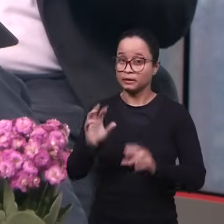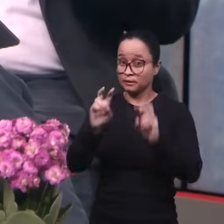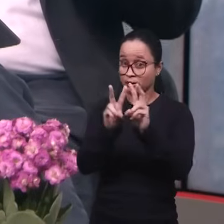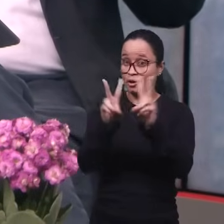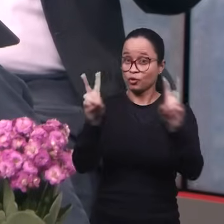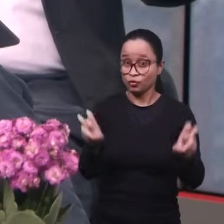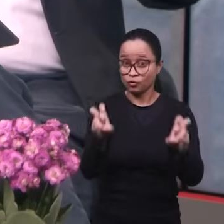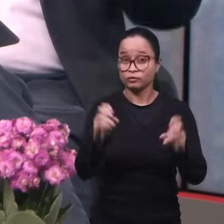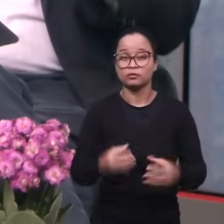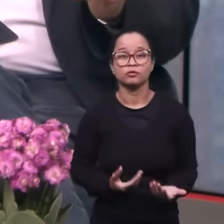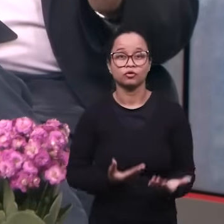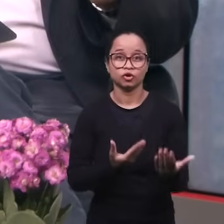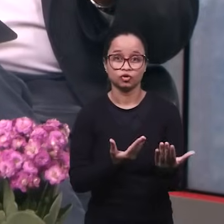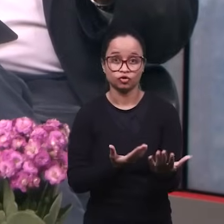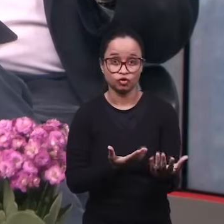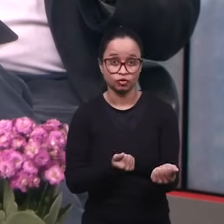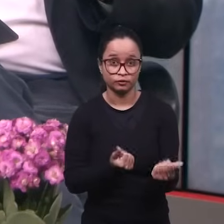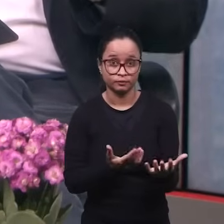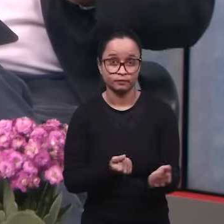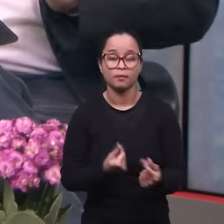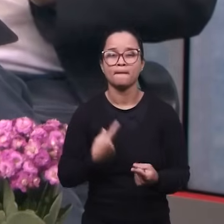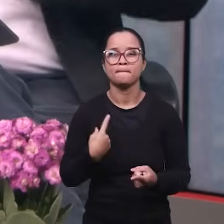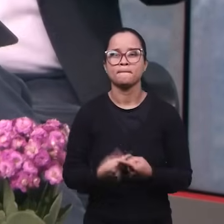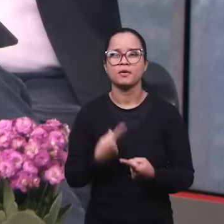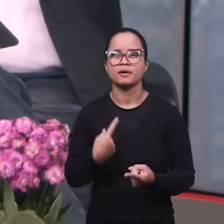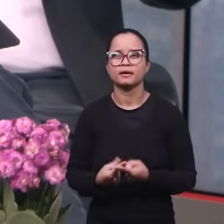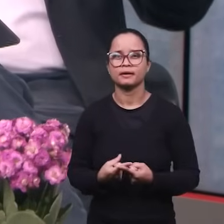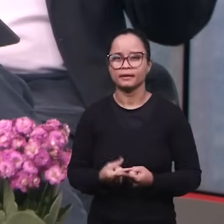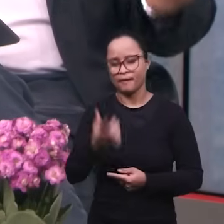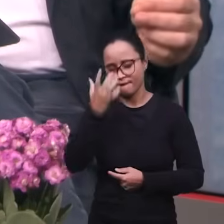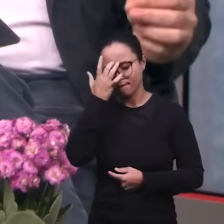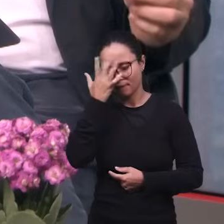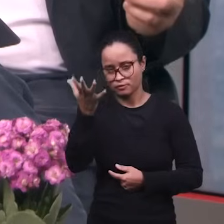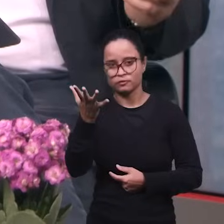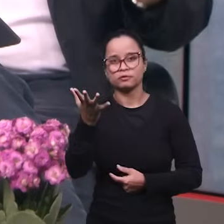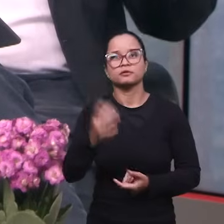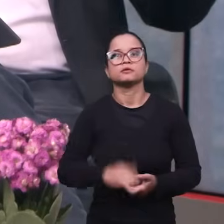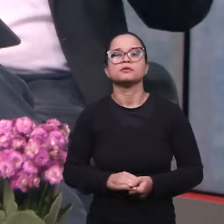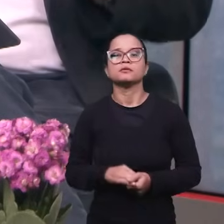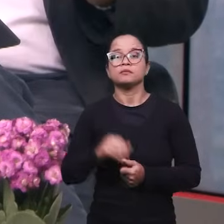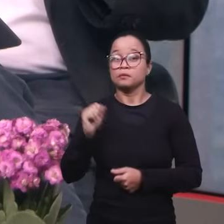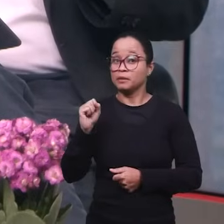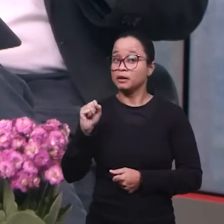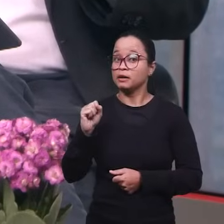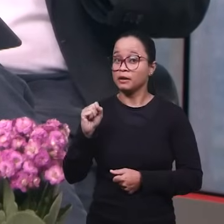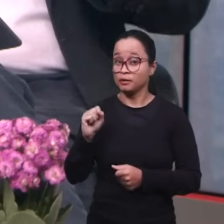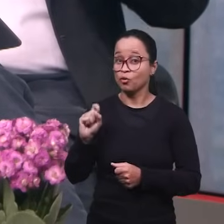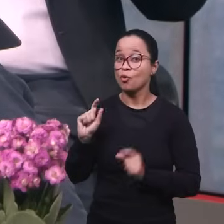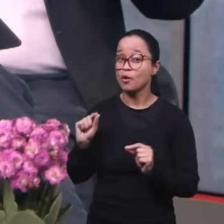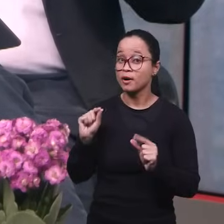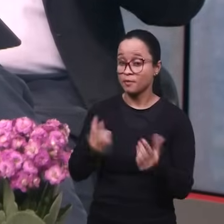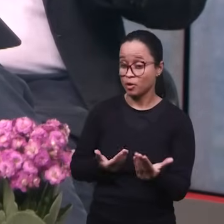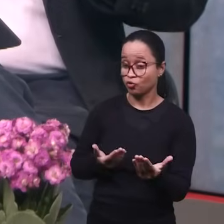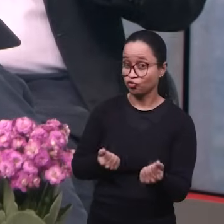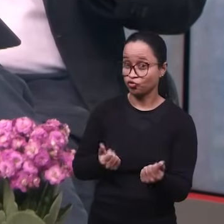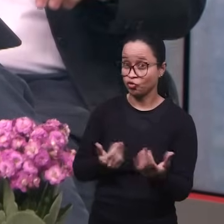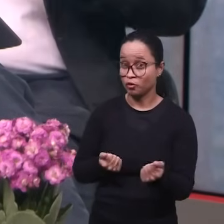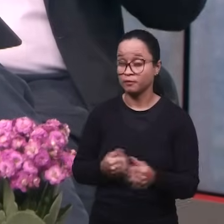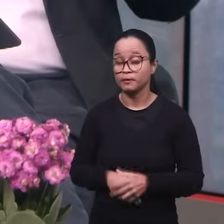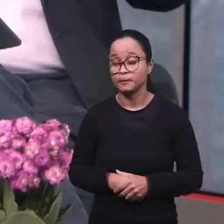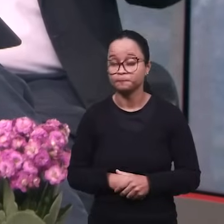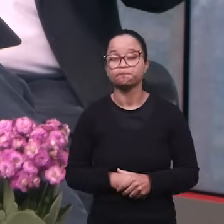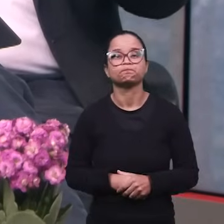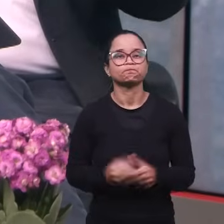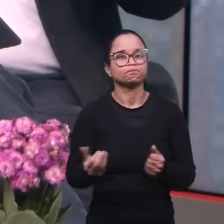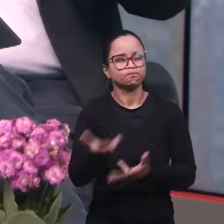desse tema, ainda como jovens, porque é muito mais fácil para o jovem lidar